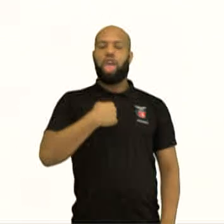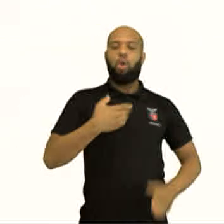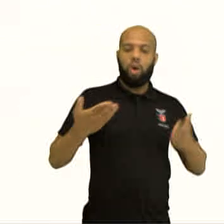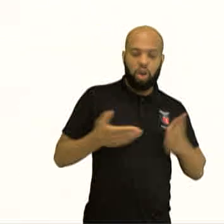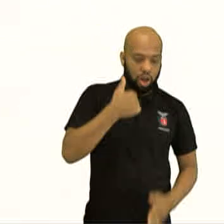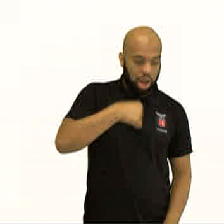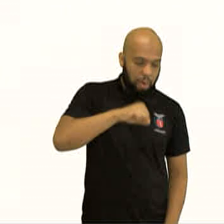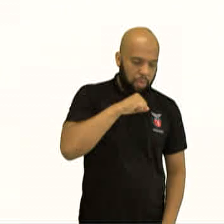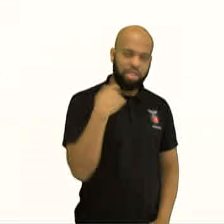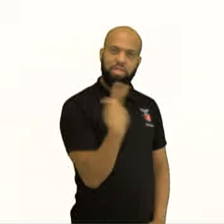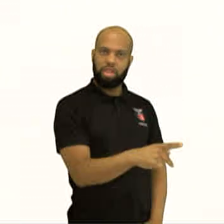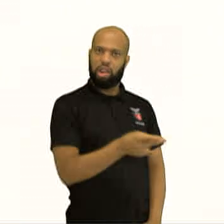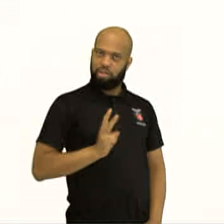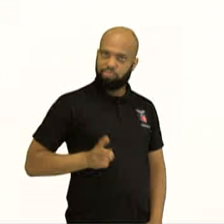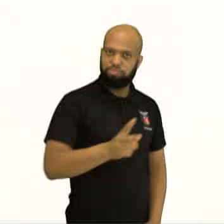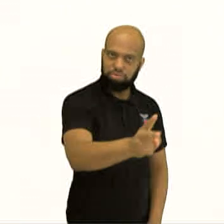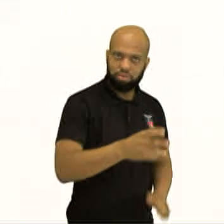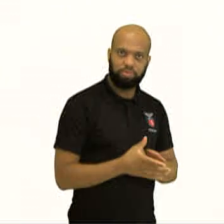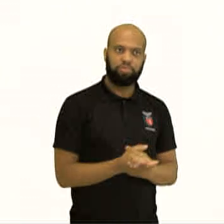mãe dali para frente.